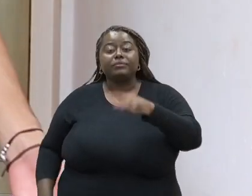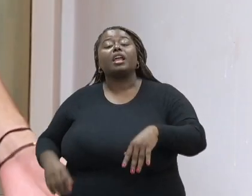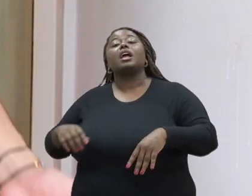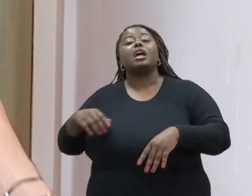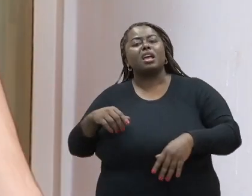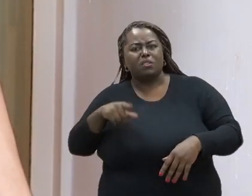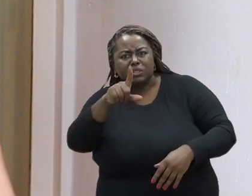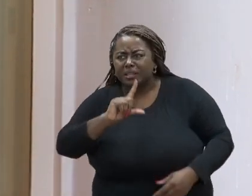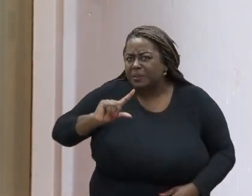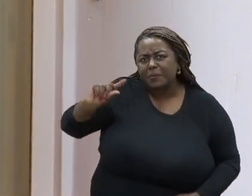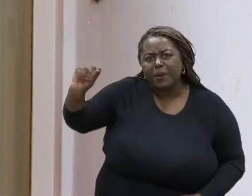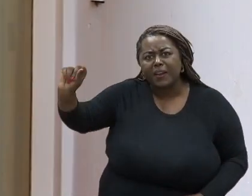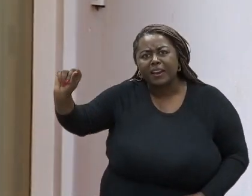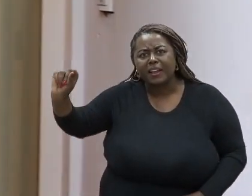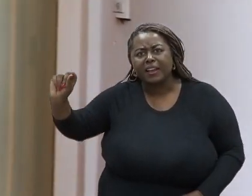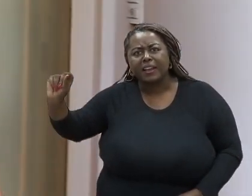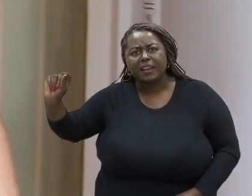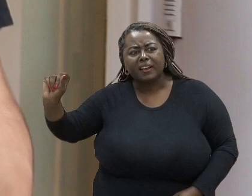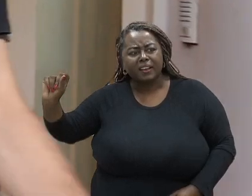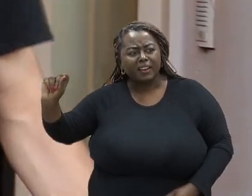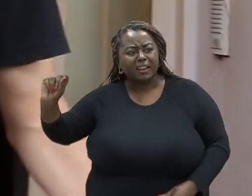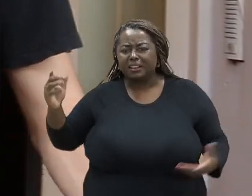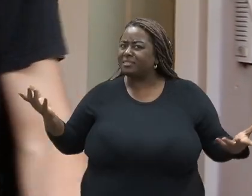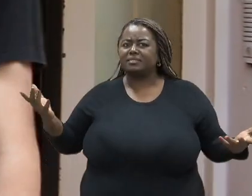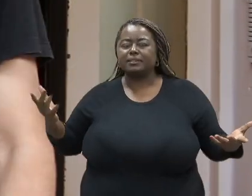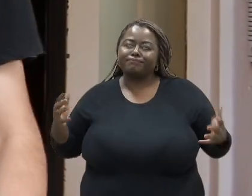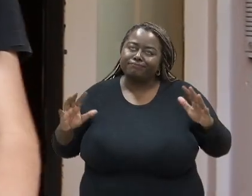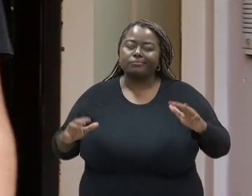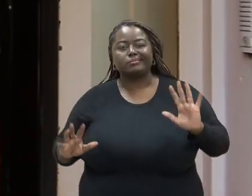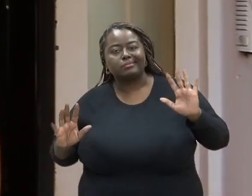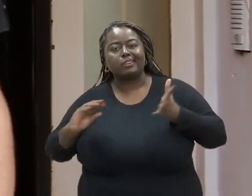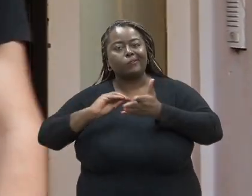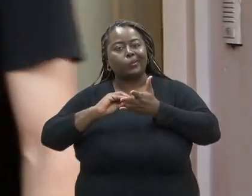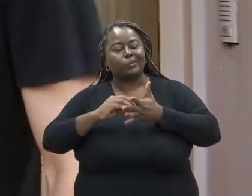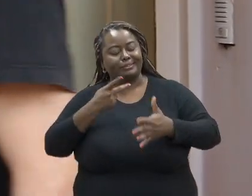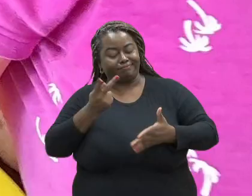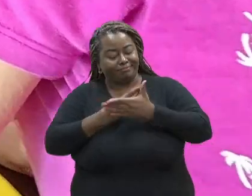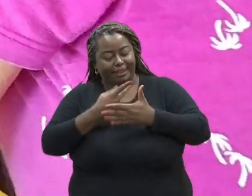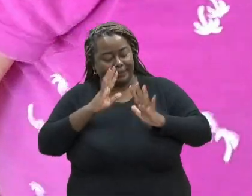Você já tá indo embora? A gente tem que... faltou a fala.